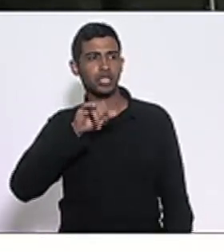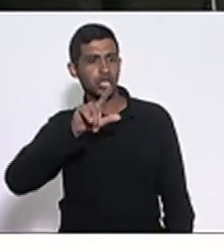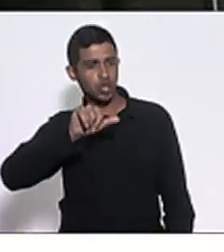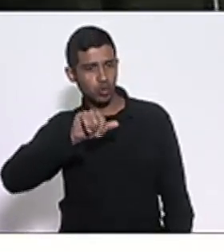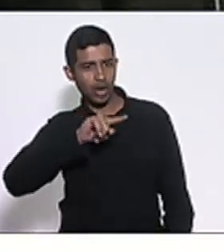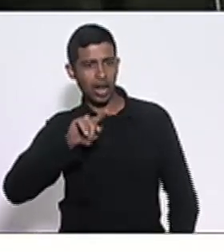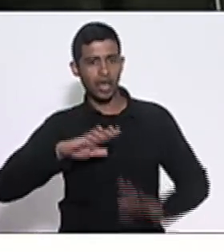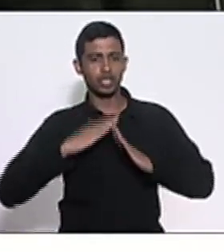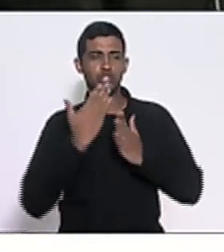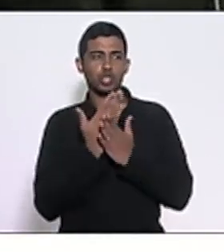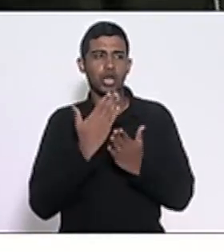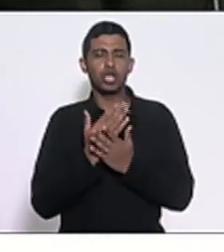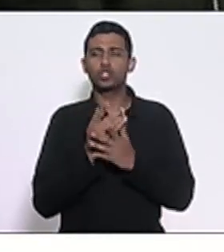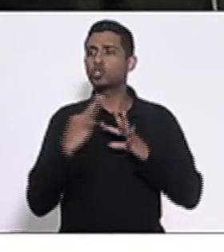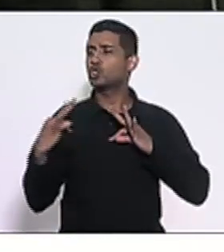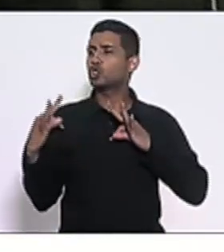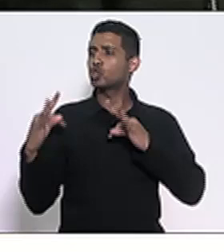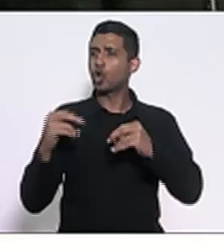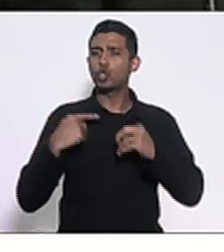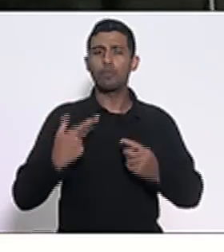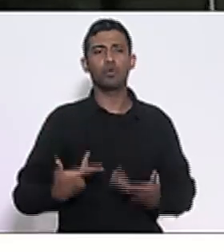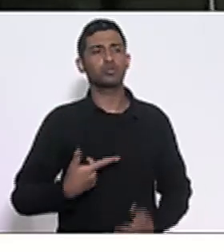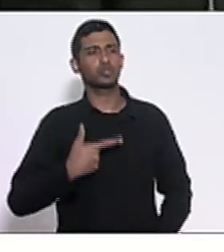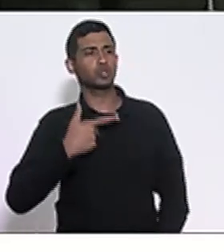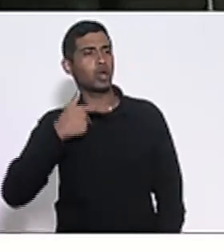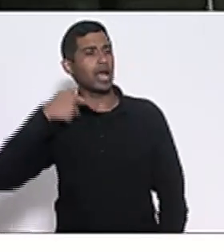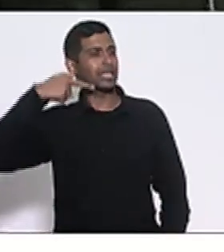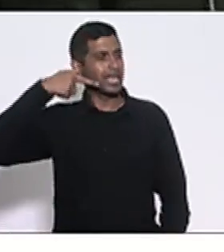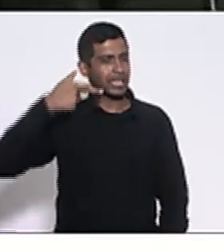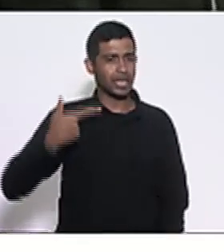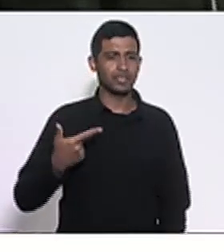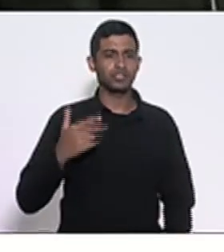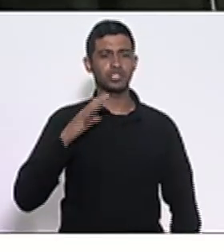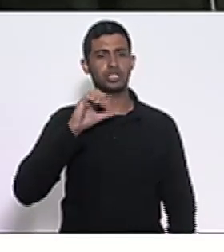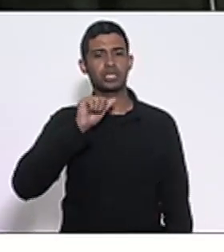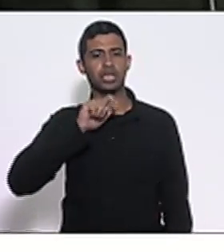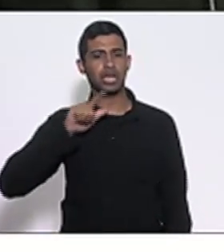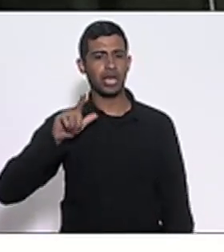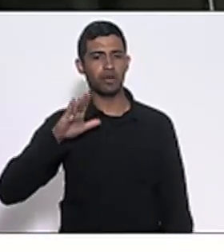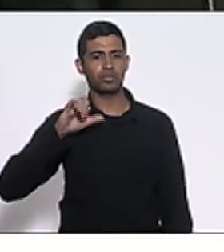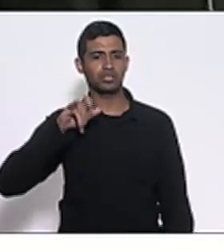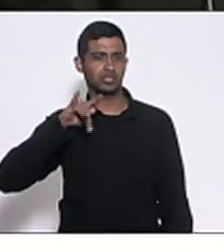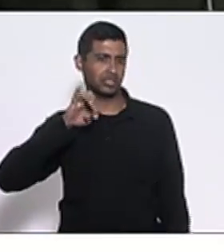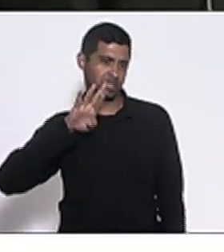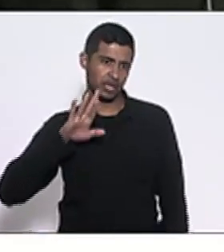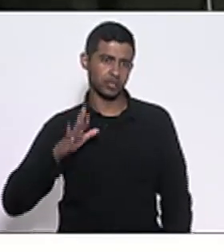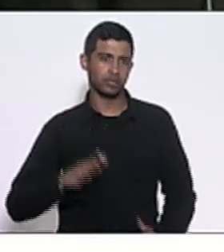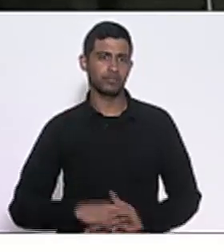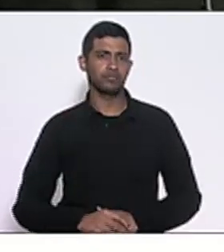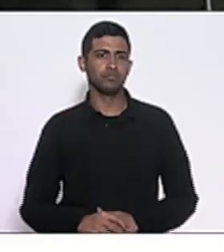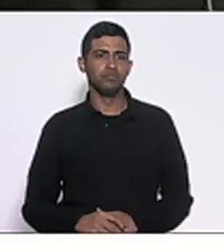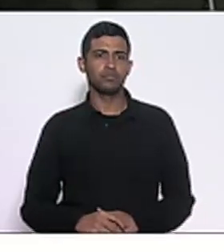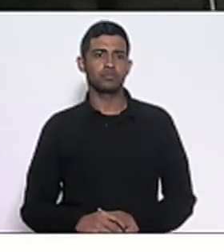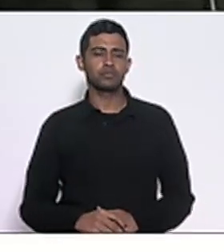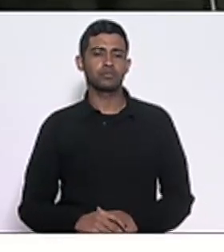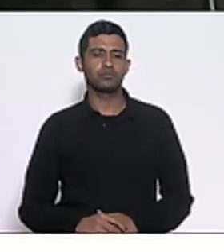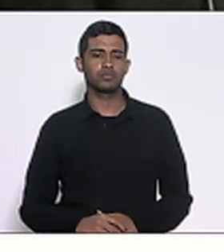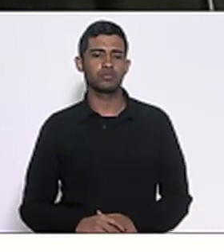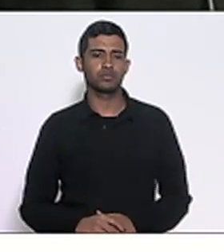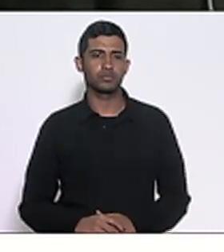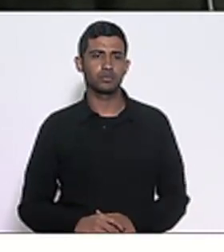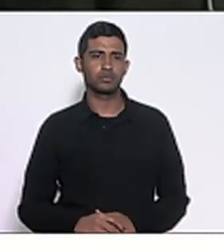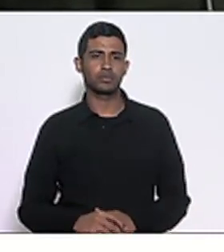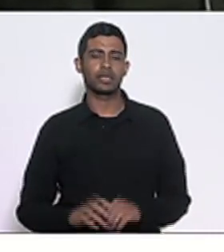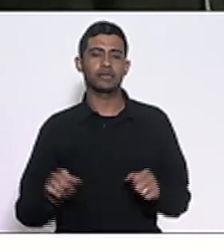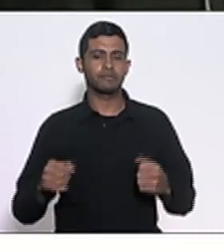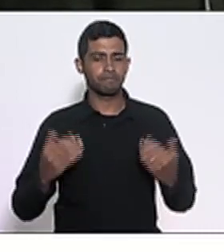center. Seja analista de sistema, secretária, todo mundo atendeu o telefone. E foi um engajamento do servidor público.